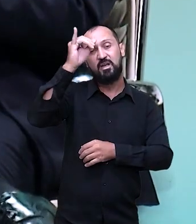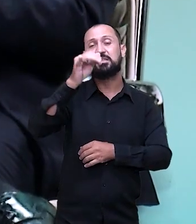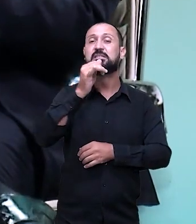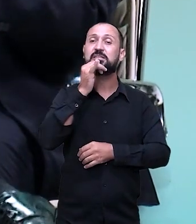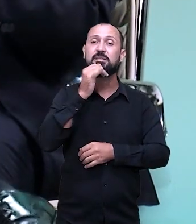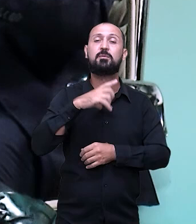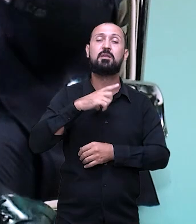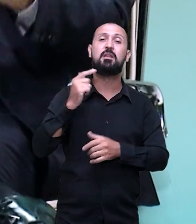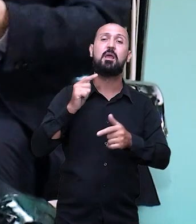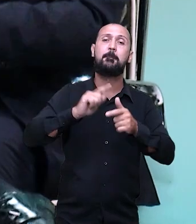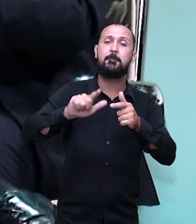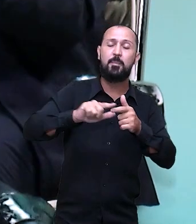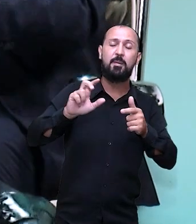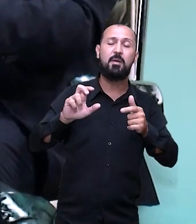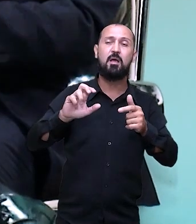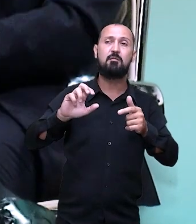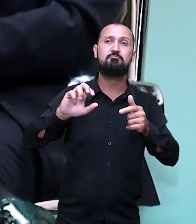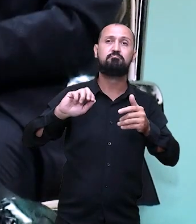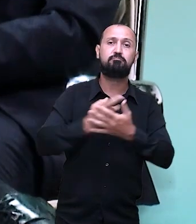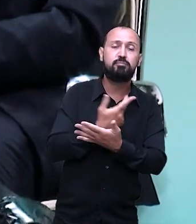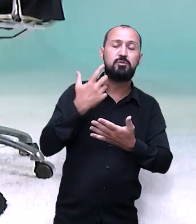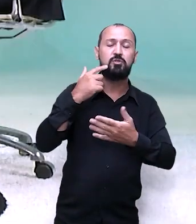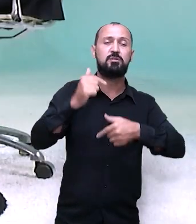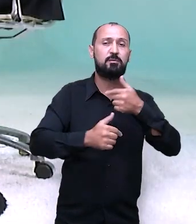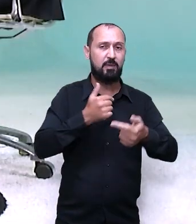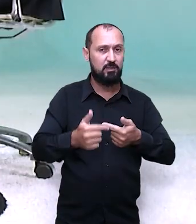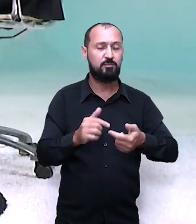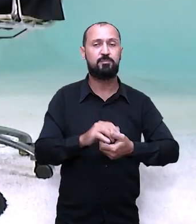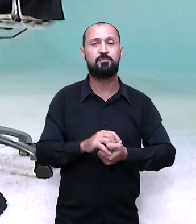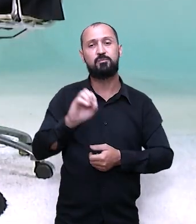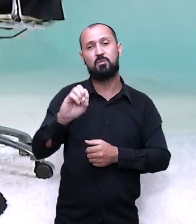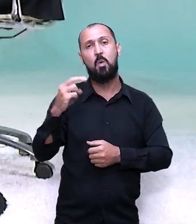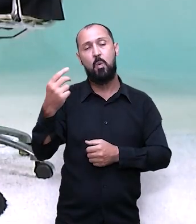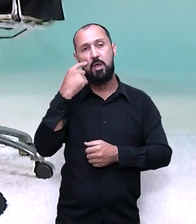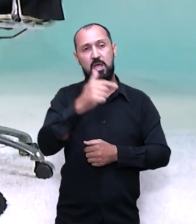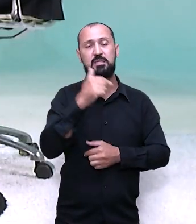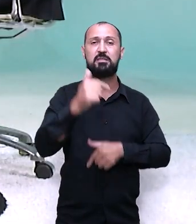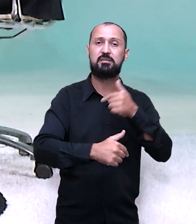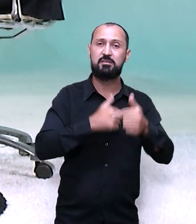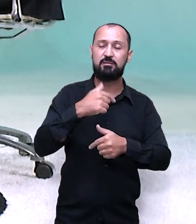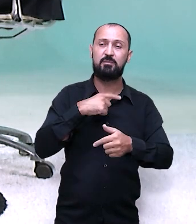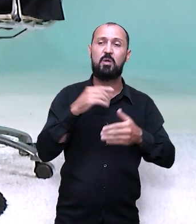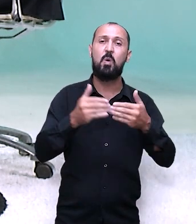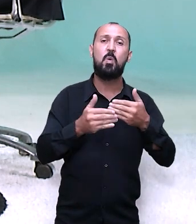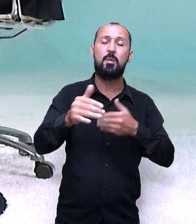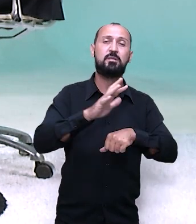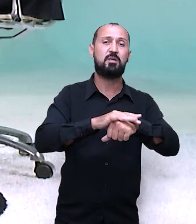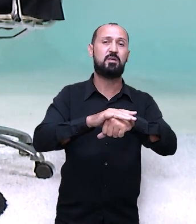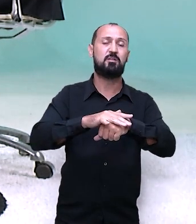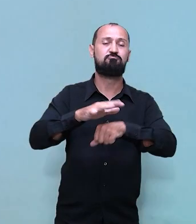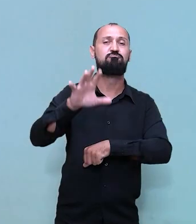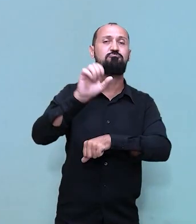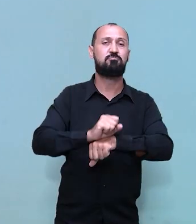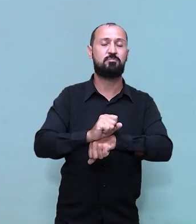É este que é o sentido das normas, é a prevenção, é exatamente isso. Doutor César, e como que o advogado se insere nesse campo aí? O que